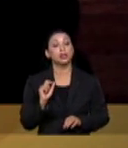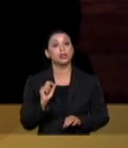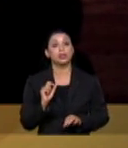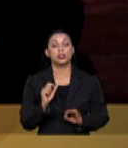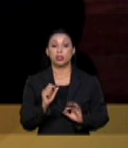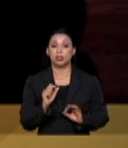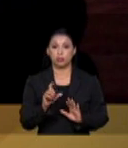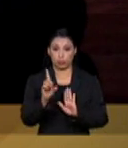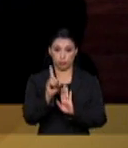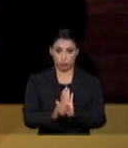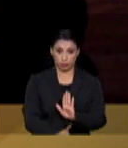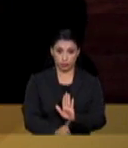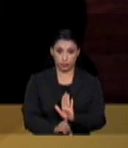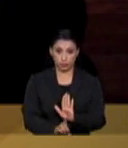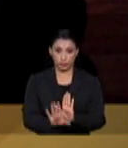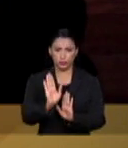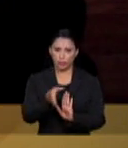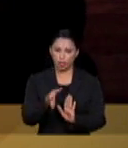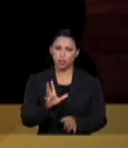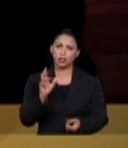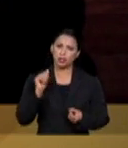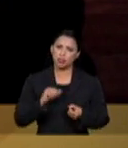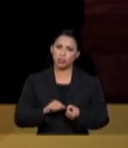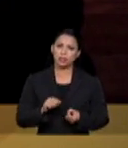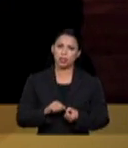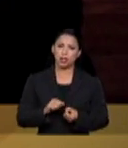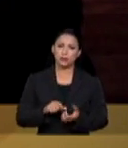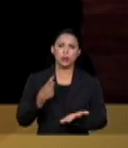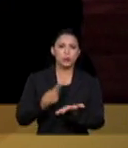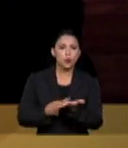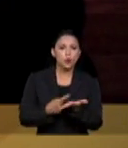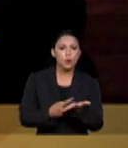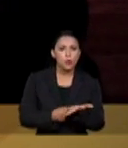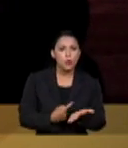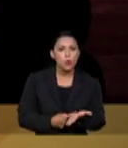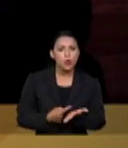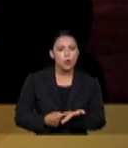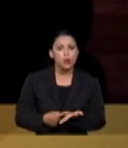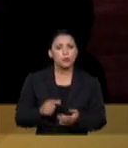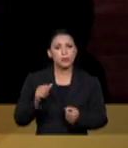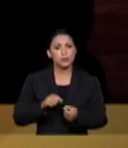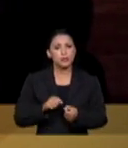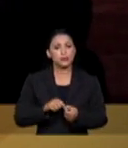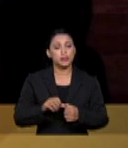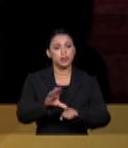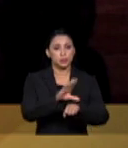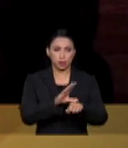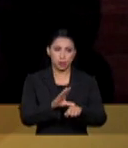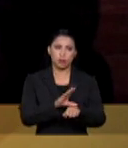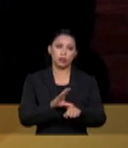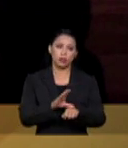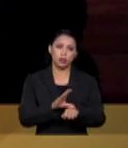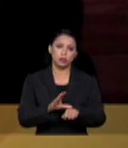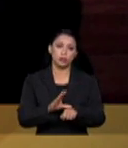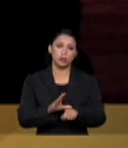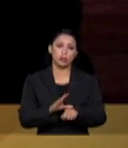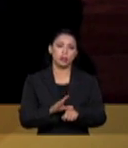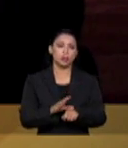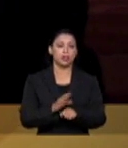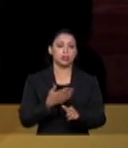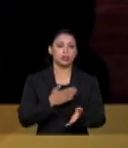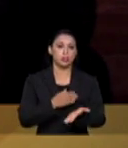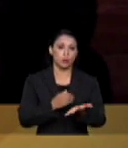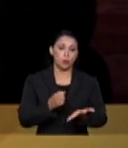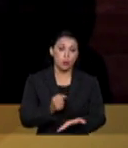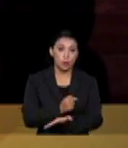desses direitos uma vez conseguirem compromissos firmados pelo constituinte a ensinar